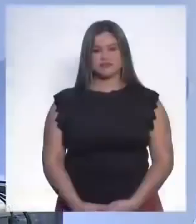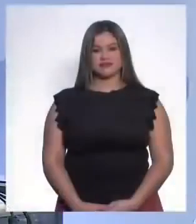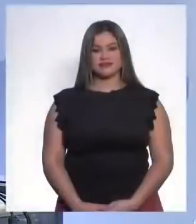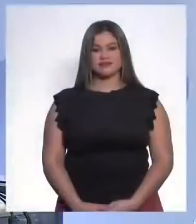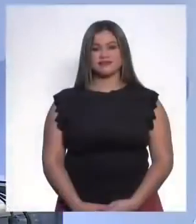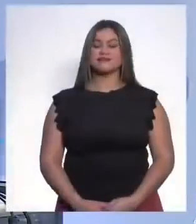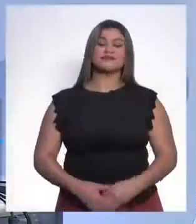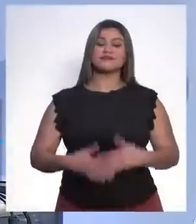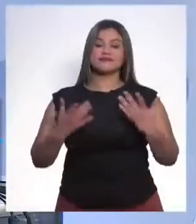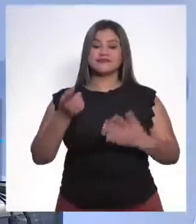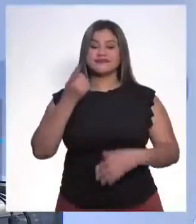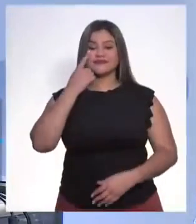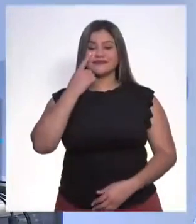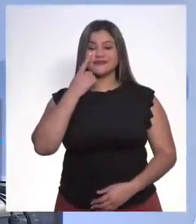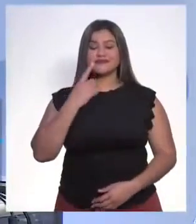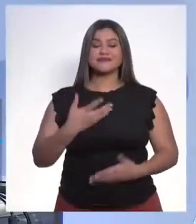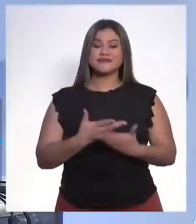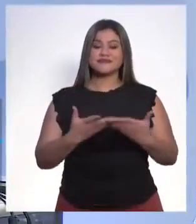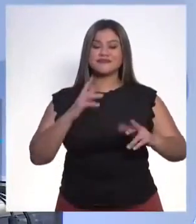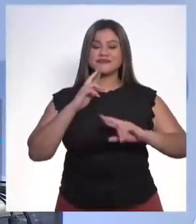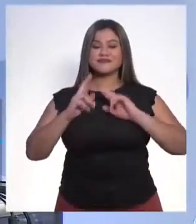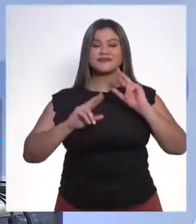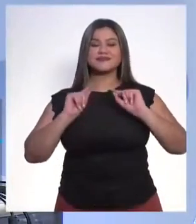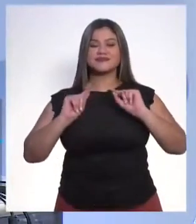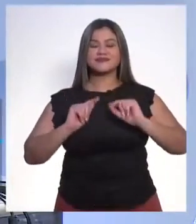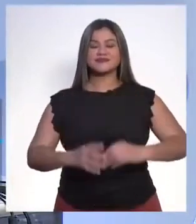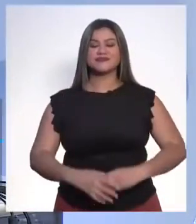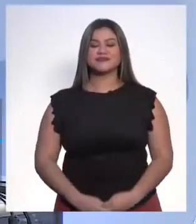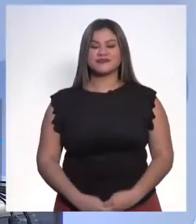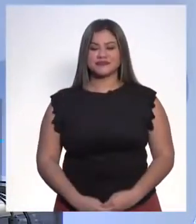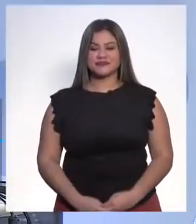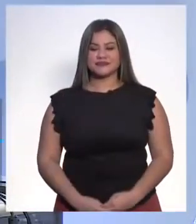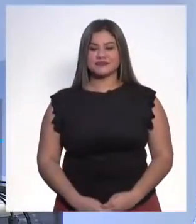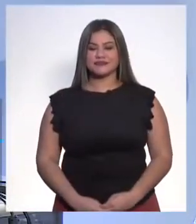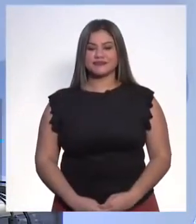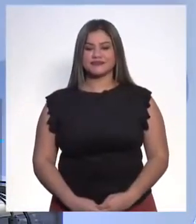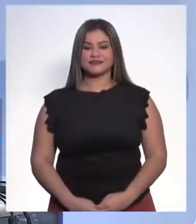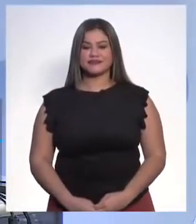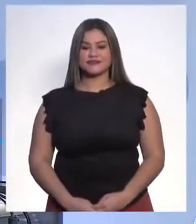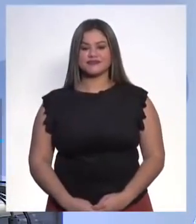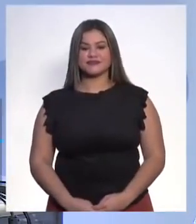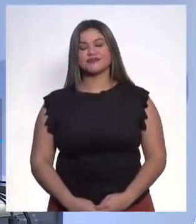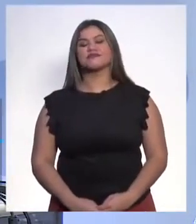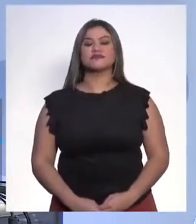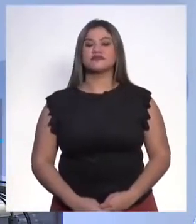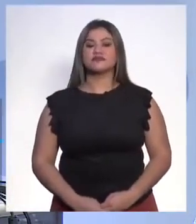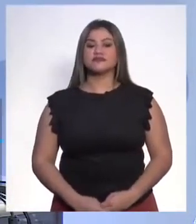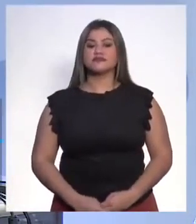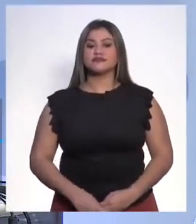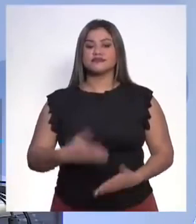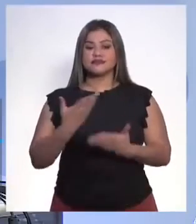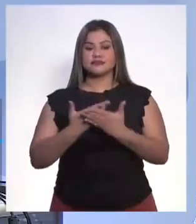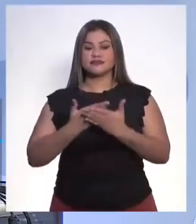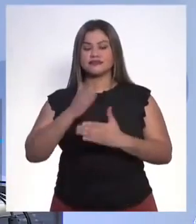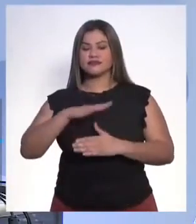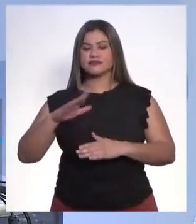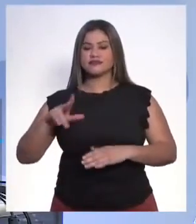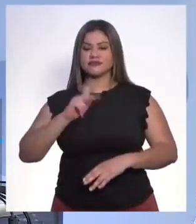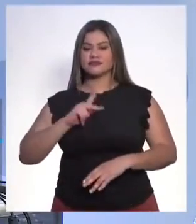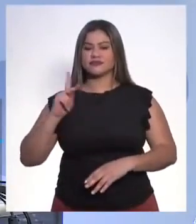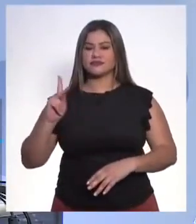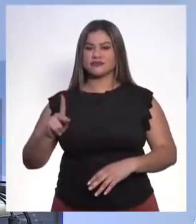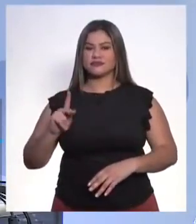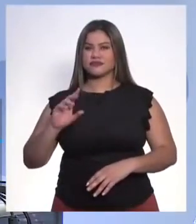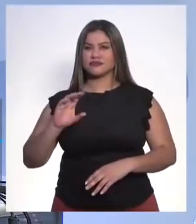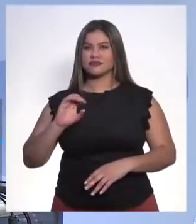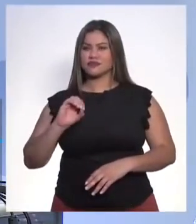Então, vamos lá. E aí, o que eles colocaram? A aluna da Pro e eu não sei se é